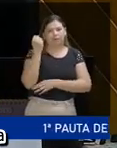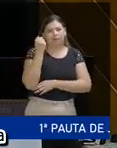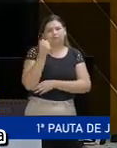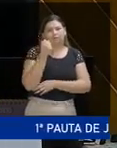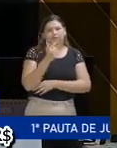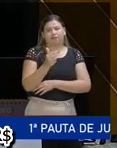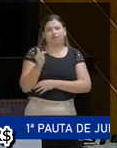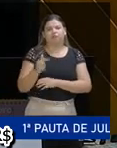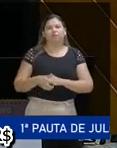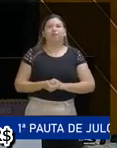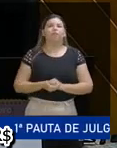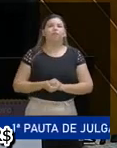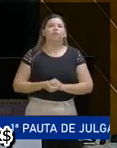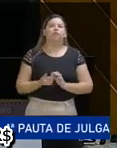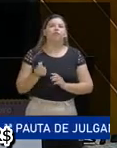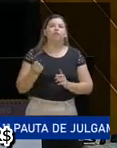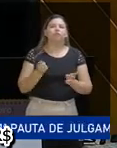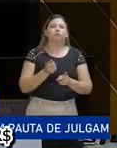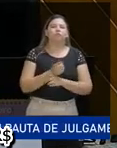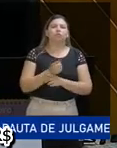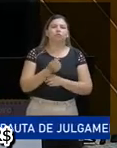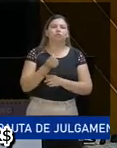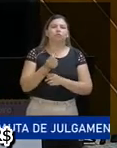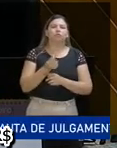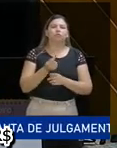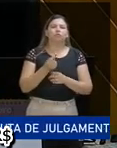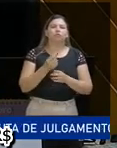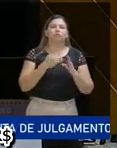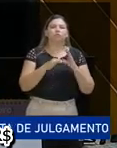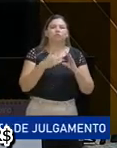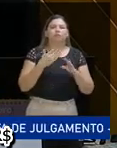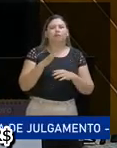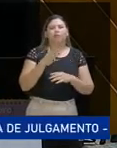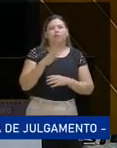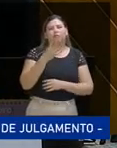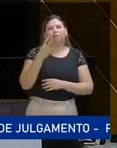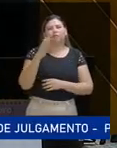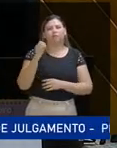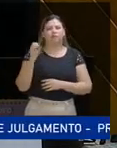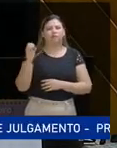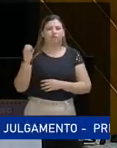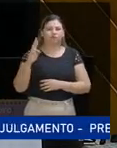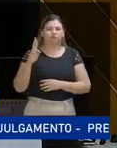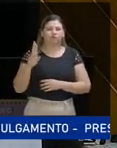movimentação financeira foi de quase R$400 mil, e dos quais apenas R$